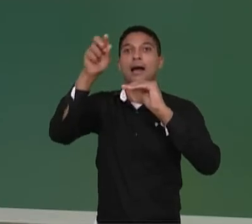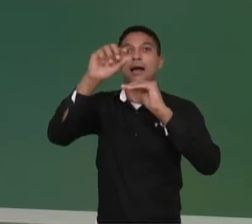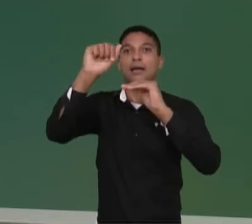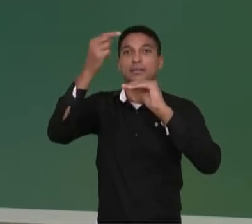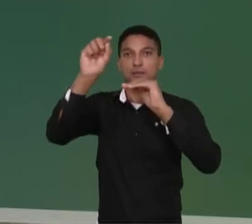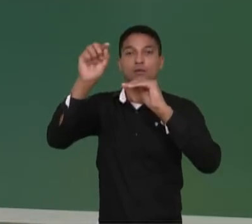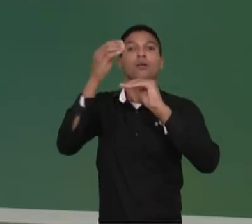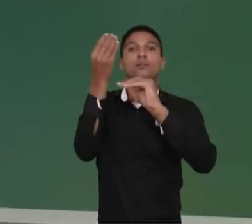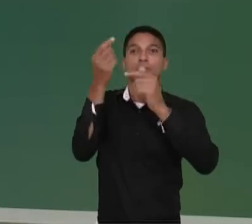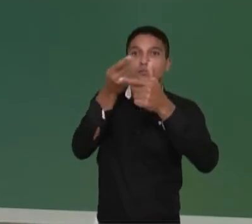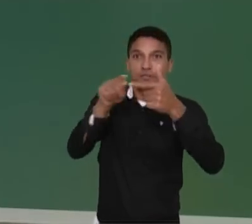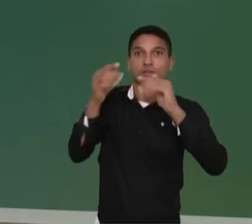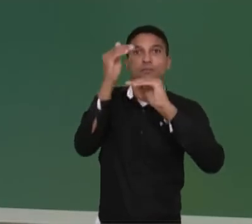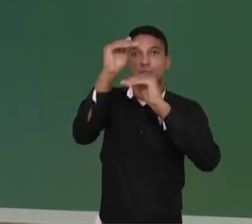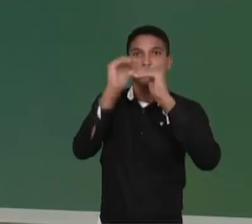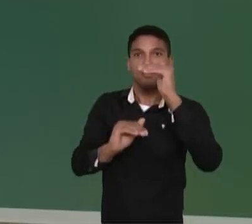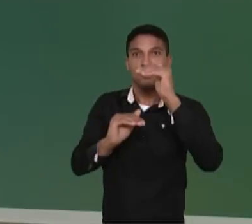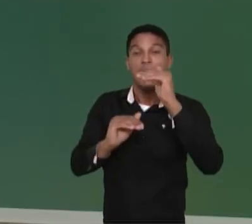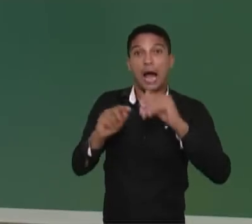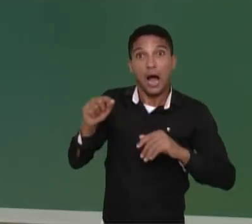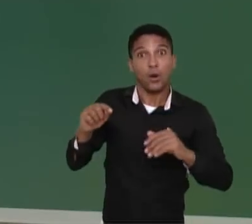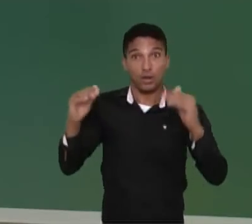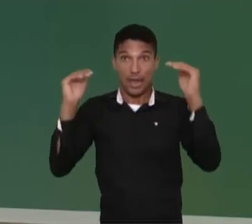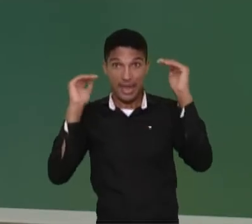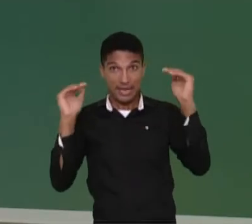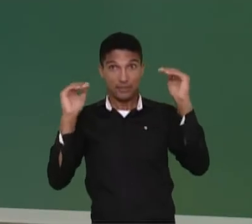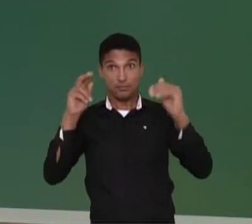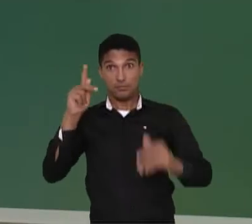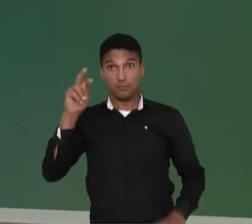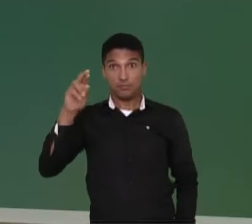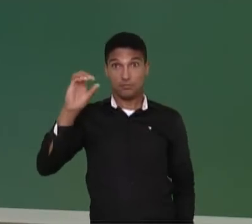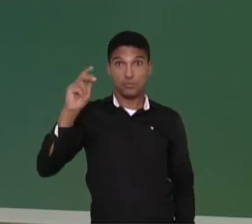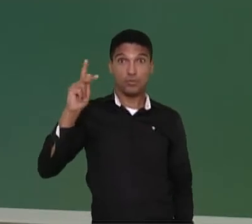razões, né? Então, essa é a definição que nós temos de proporção.